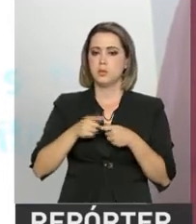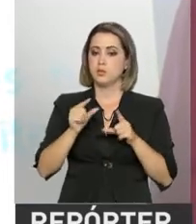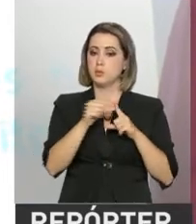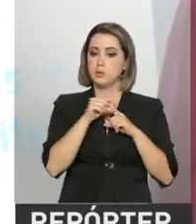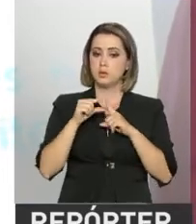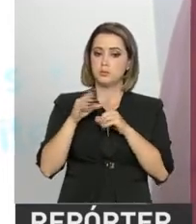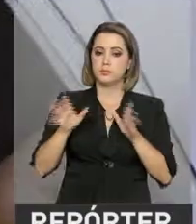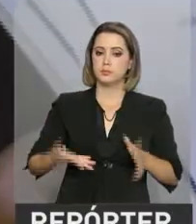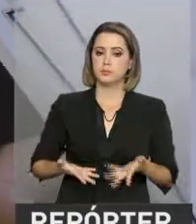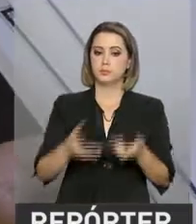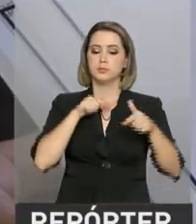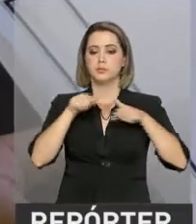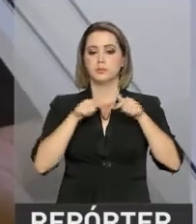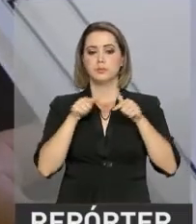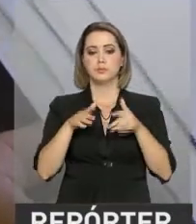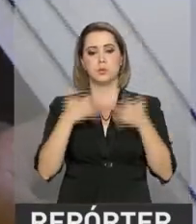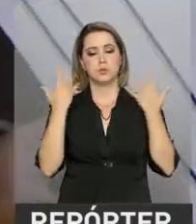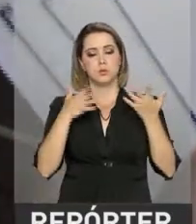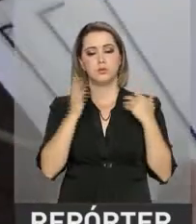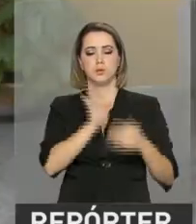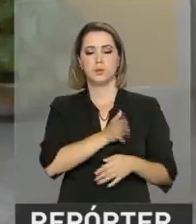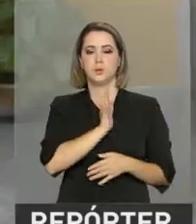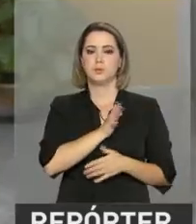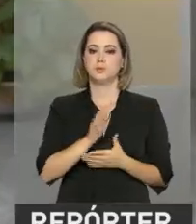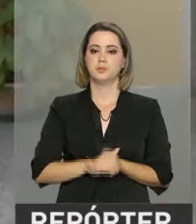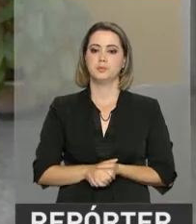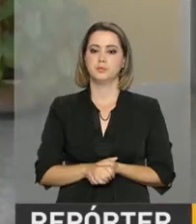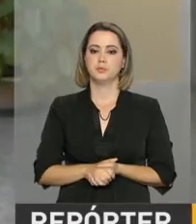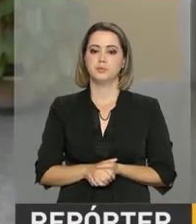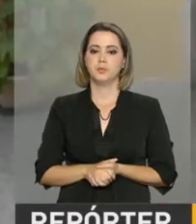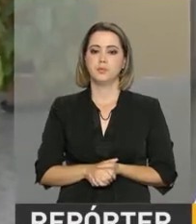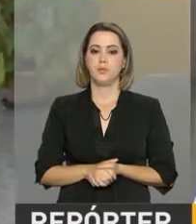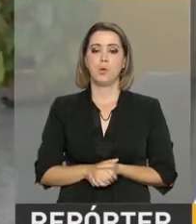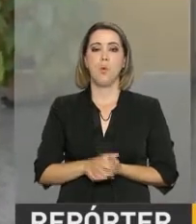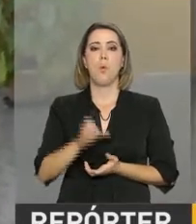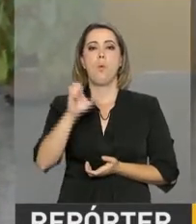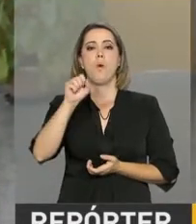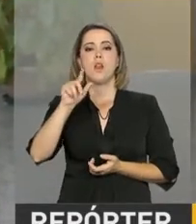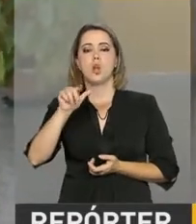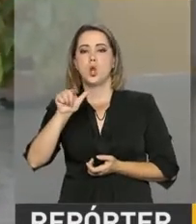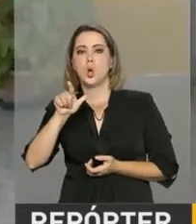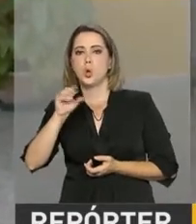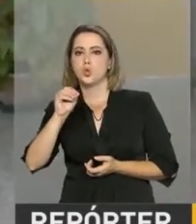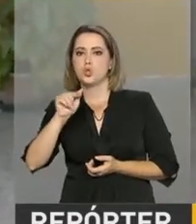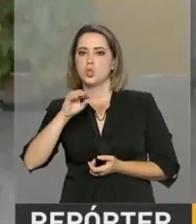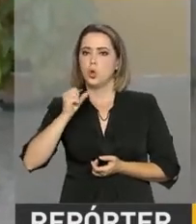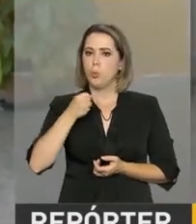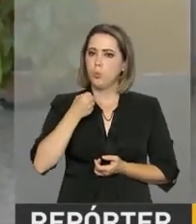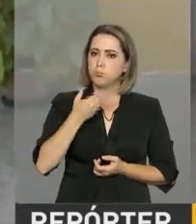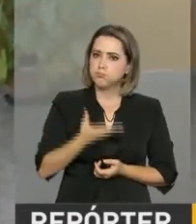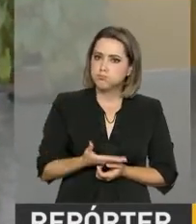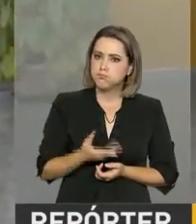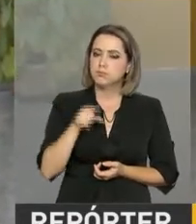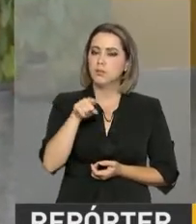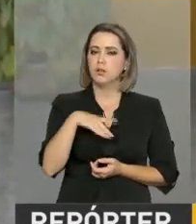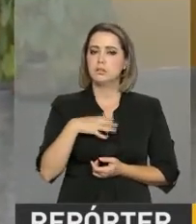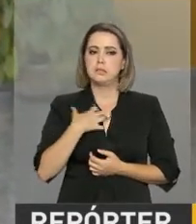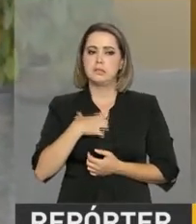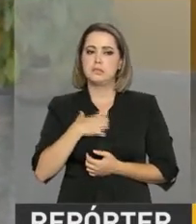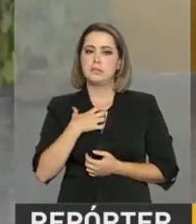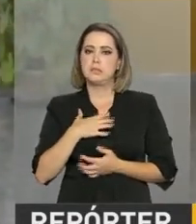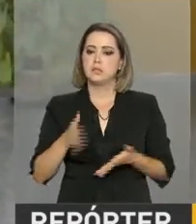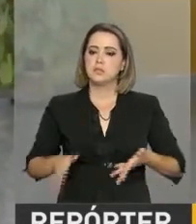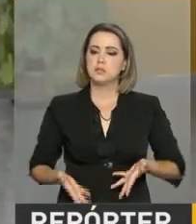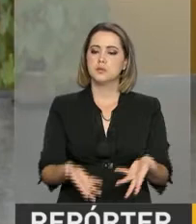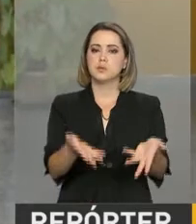motiva o trabalho e alega um coração do elogio era importante para que você se sinta e tenham um